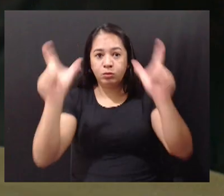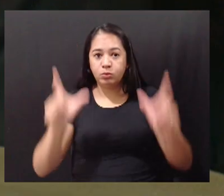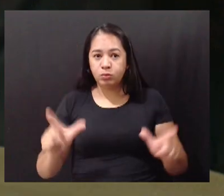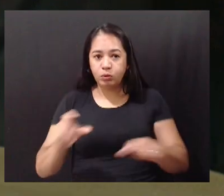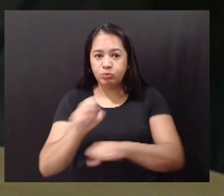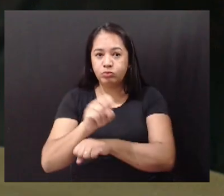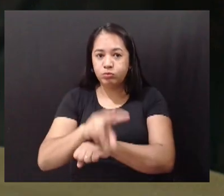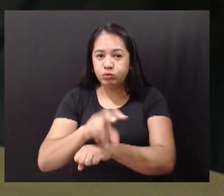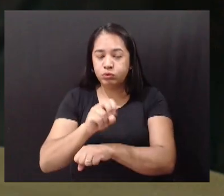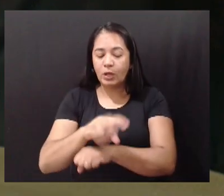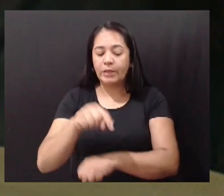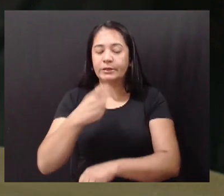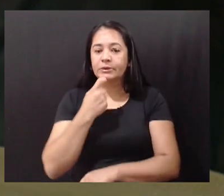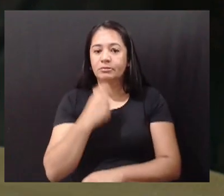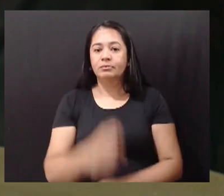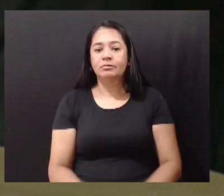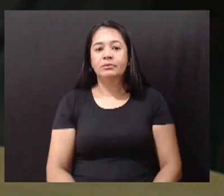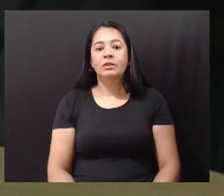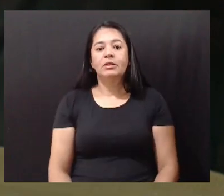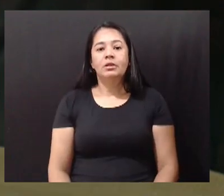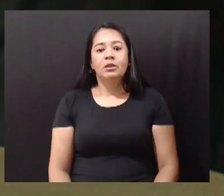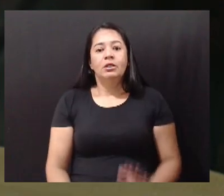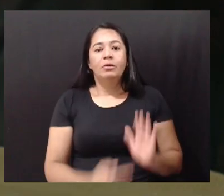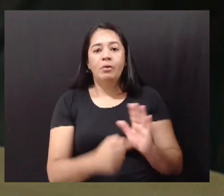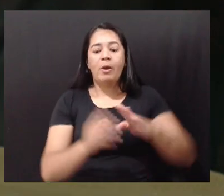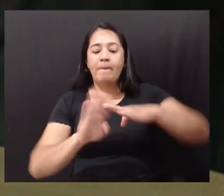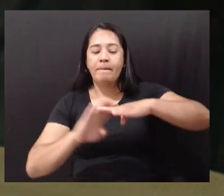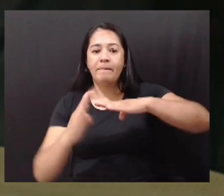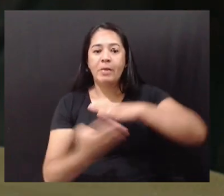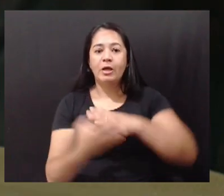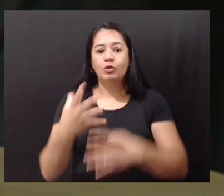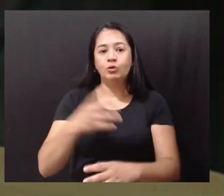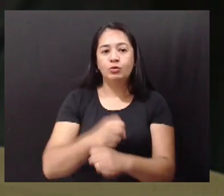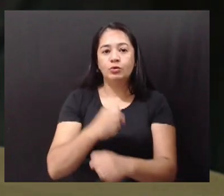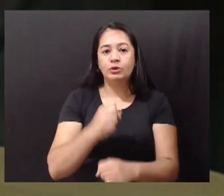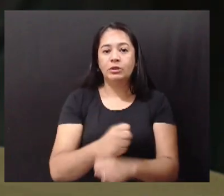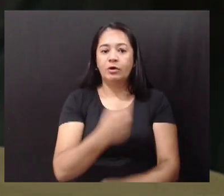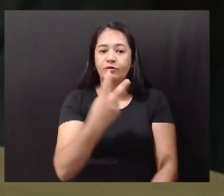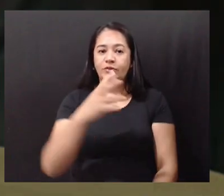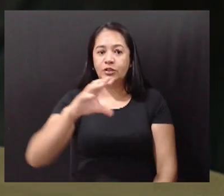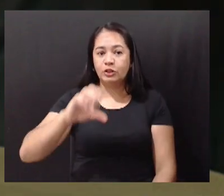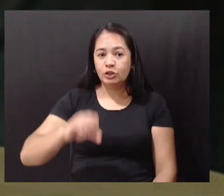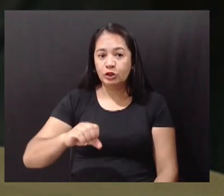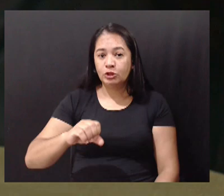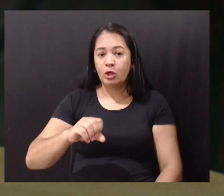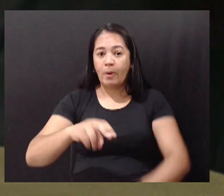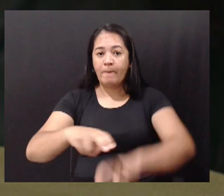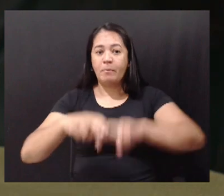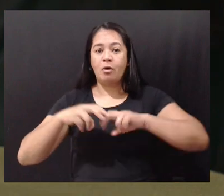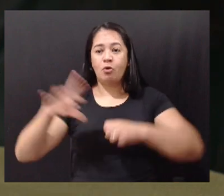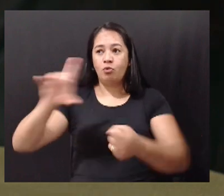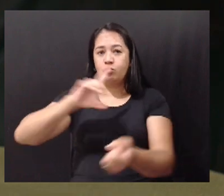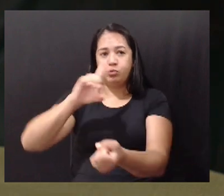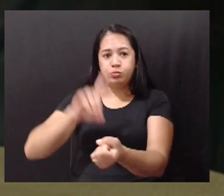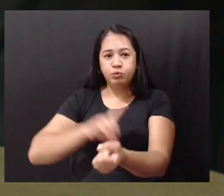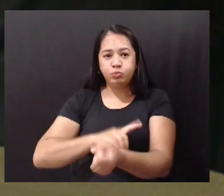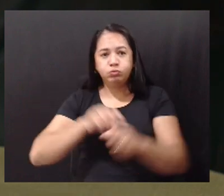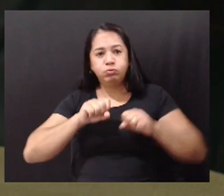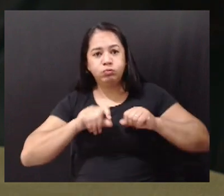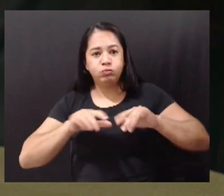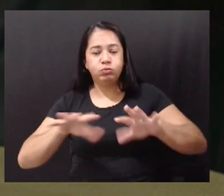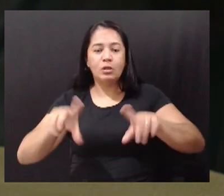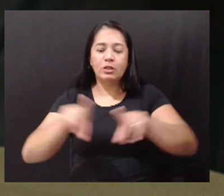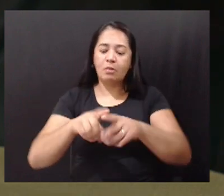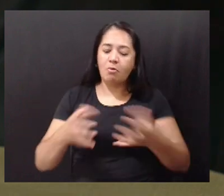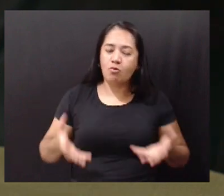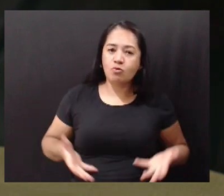Campinas. O informe aponta 29 bairros com alto risco de transmissão de dengue e prevê a intensificação das ações